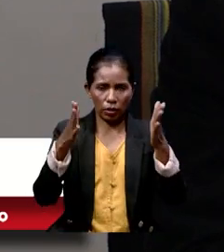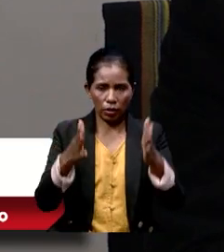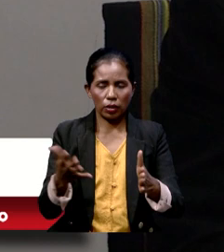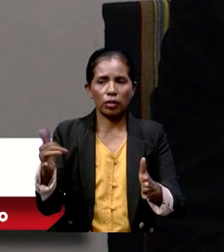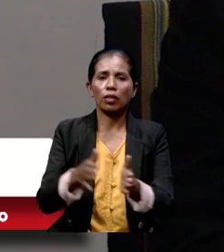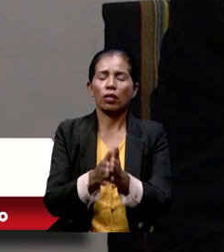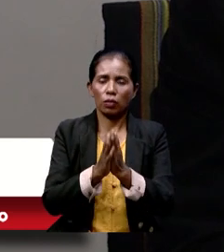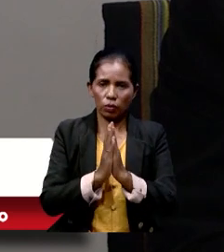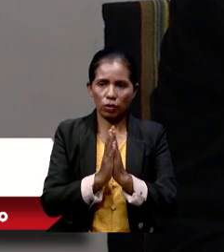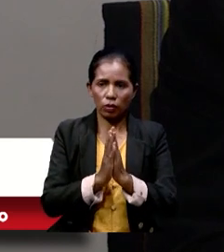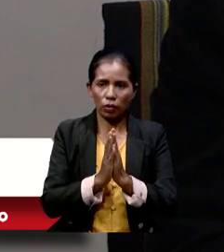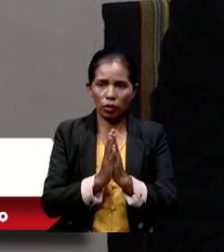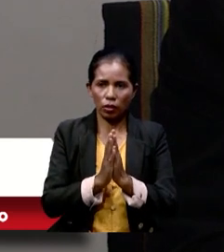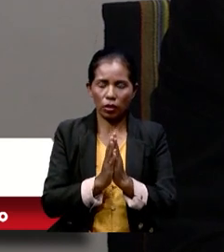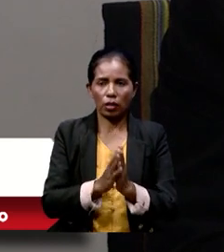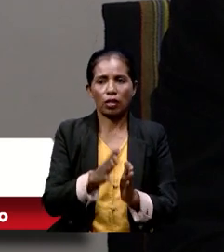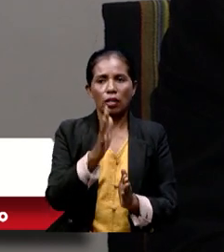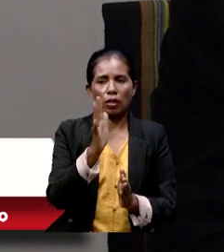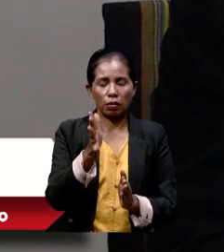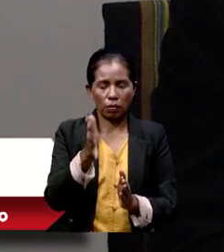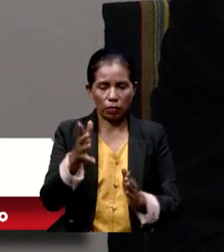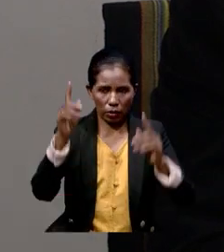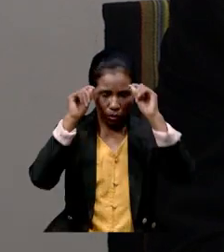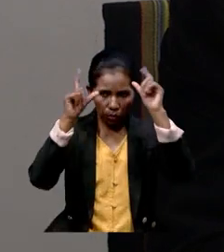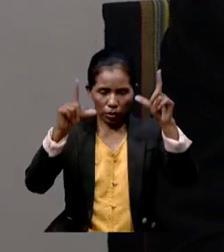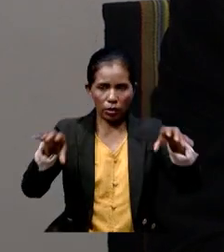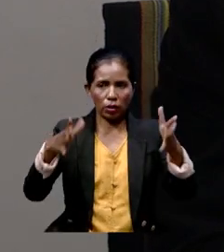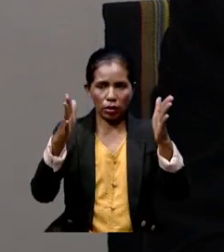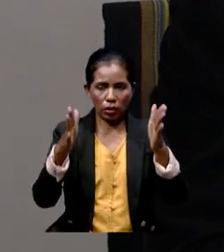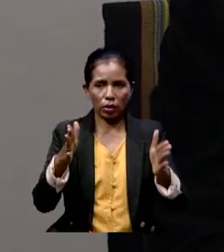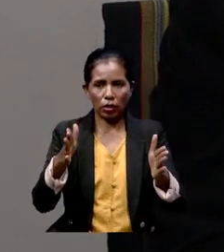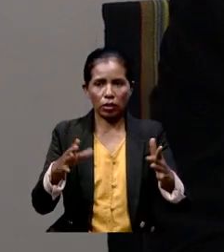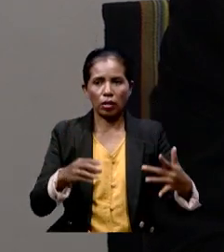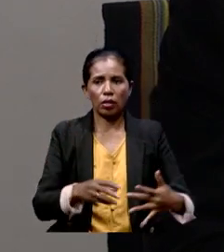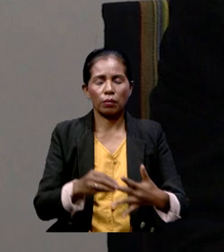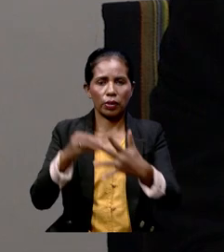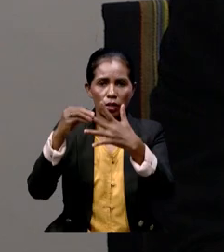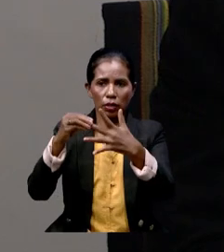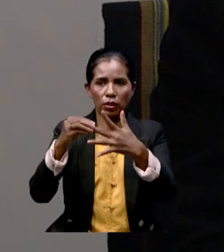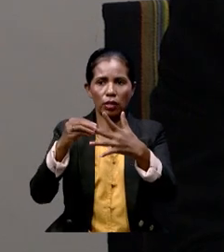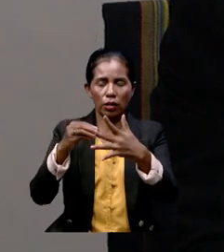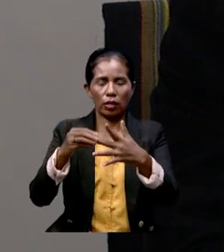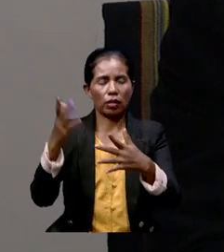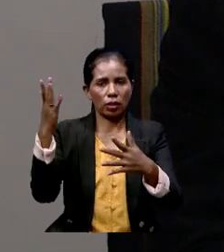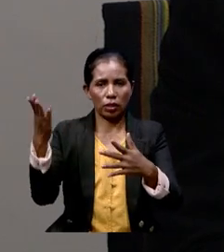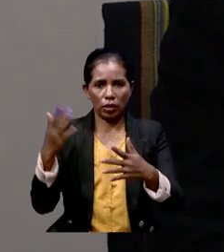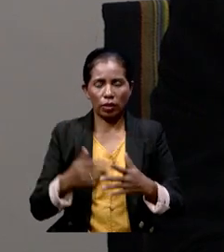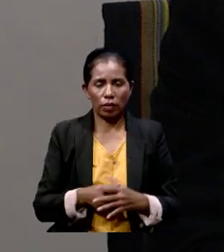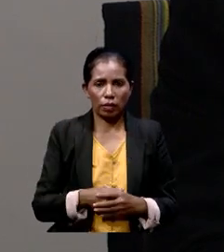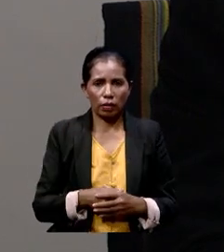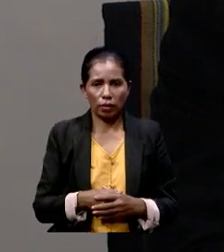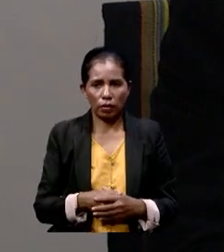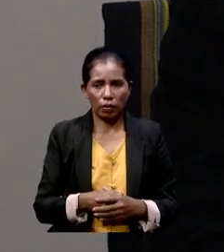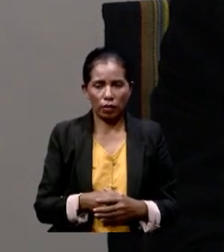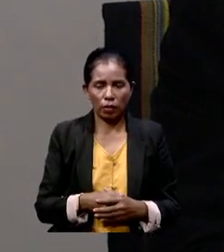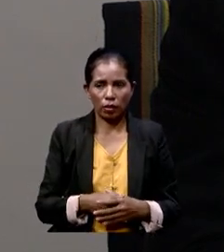russo 50 timorenses profissionais especialistas. Mas há